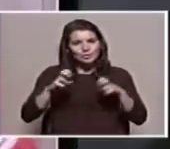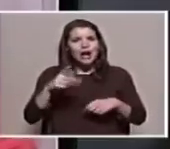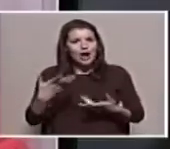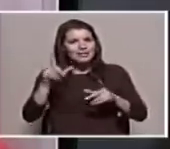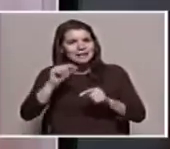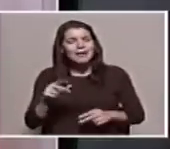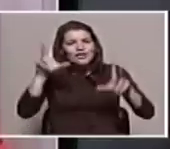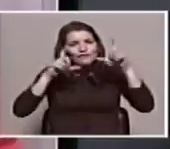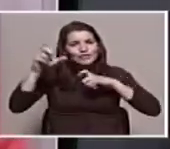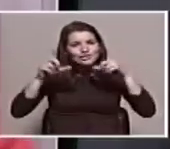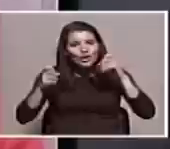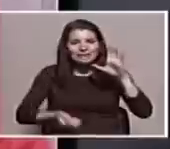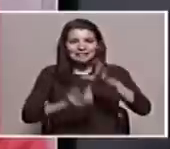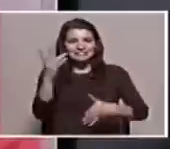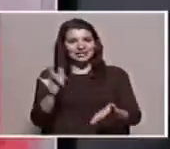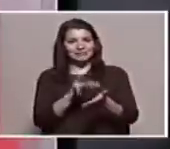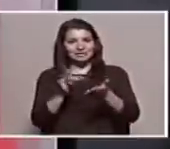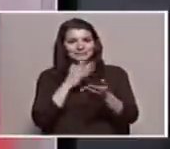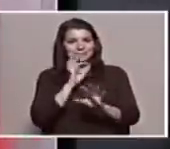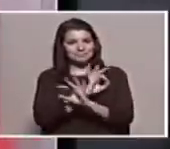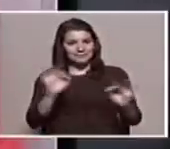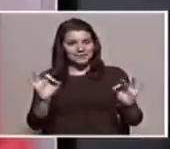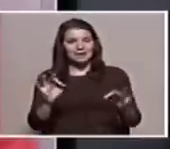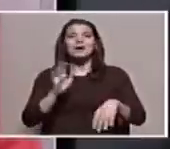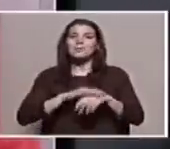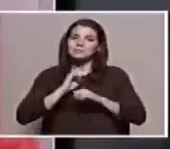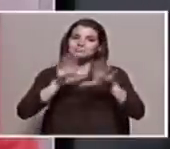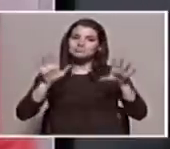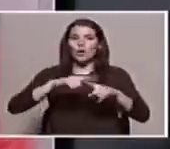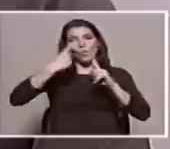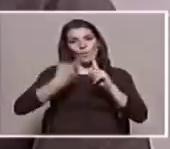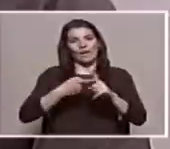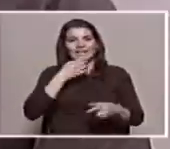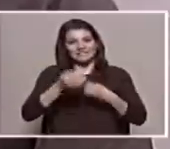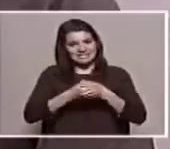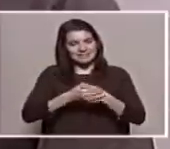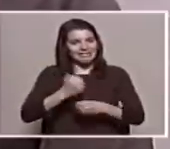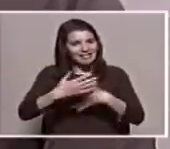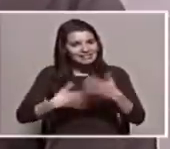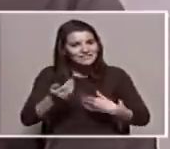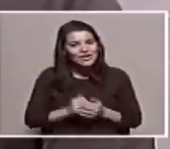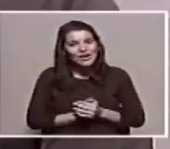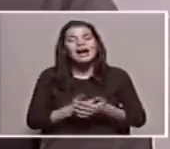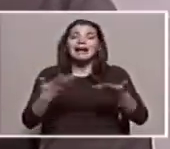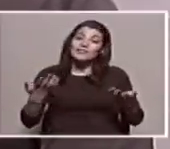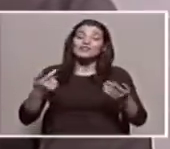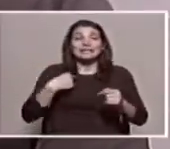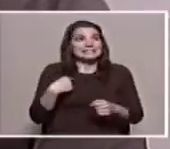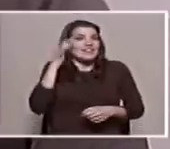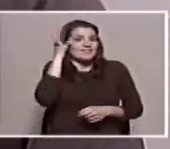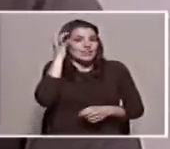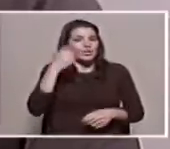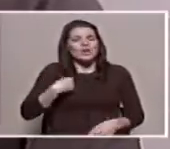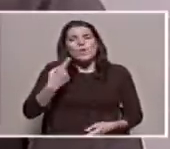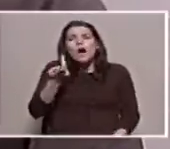fotógrafo e produtor deste livro extraordinário lançado já no âmbito do ano europeu do envelhecimento ativo Exatamente isso é uma aventura que eu meti na cabeça há